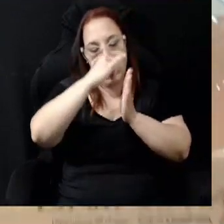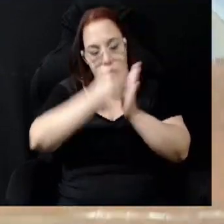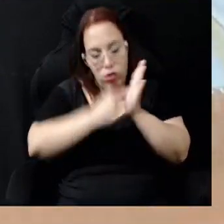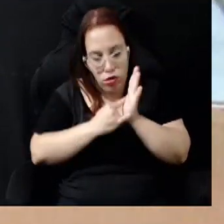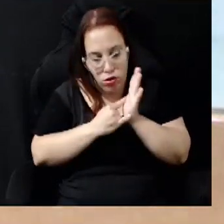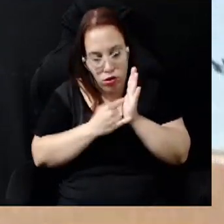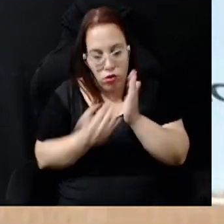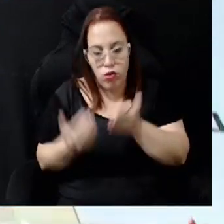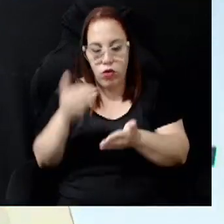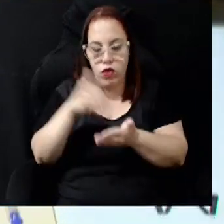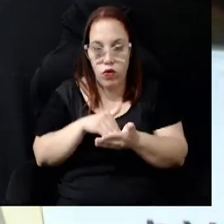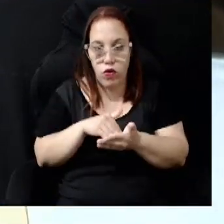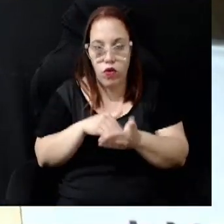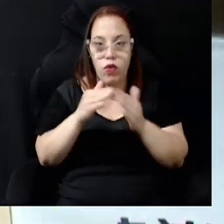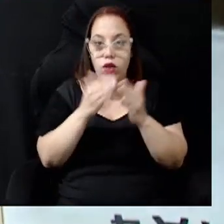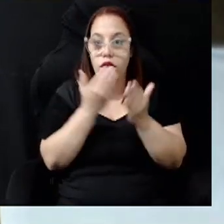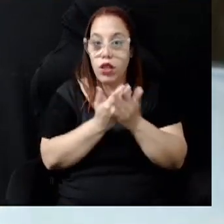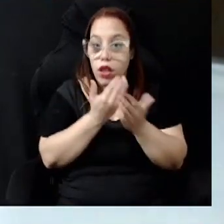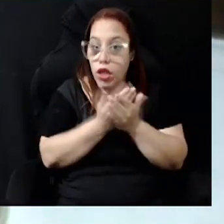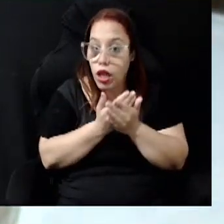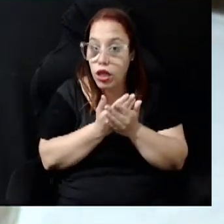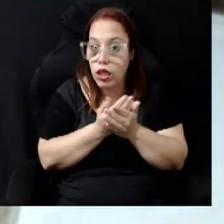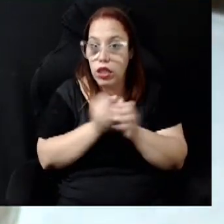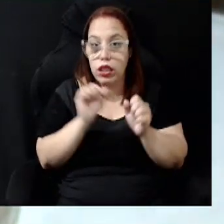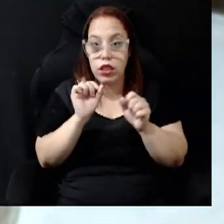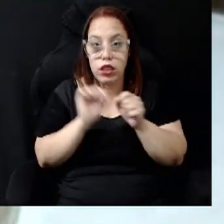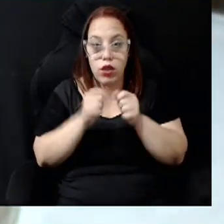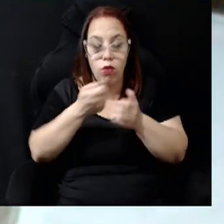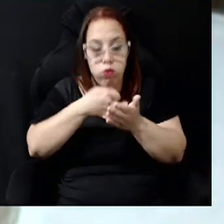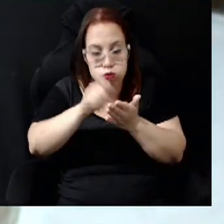cada escola, que foi assinada pelo